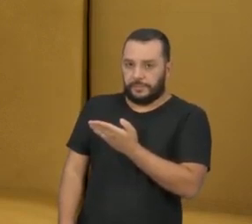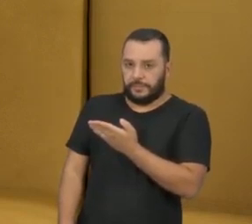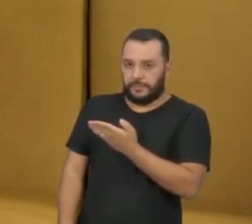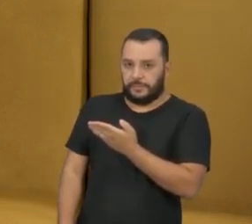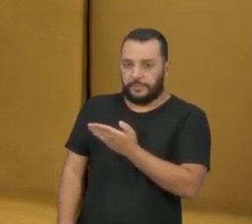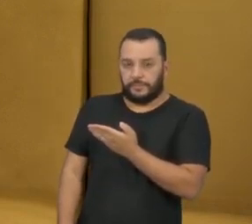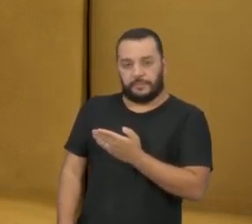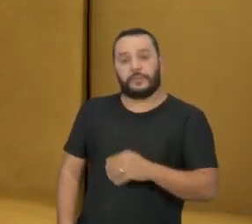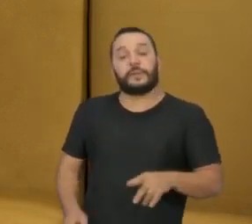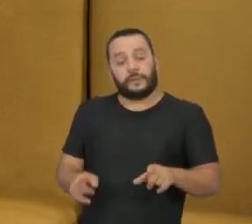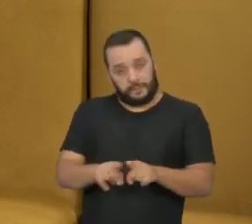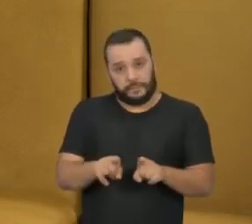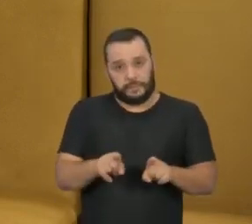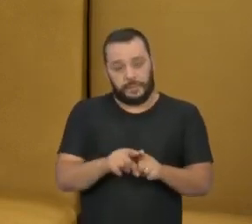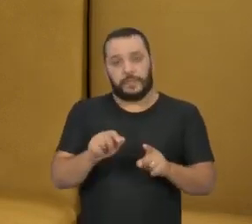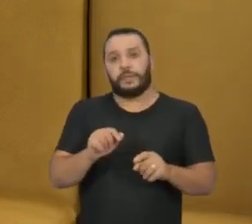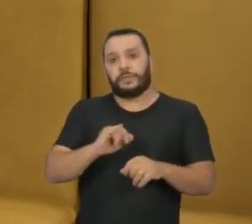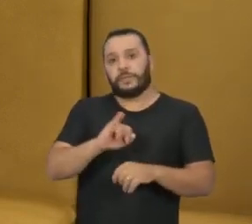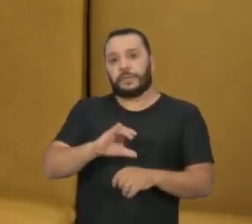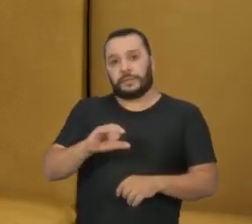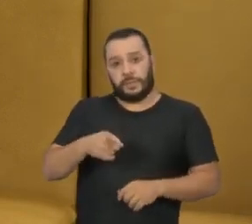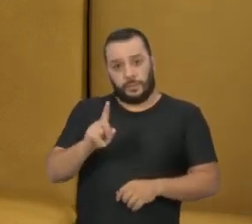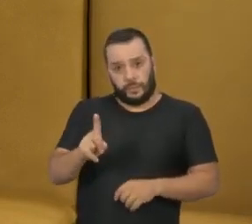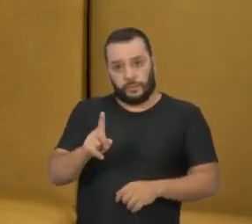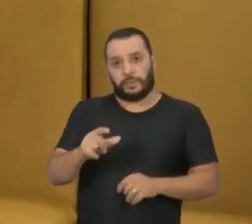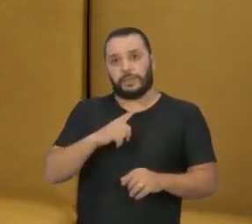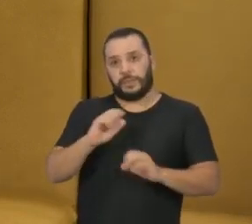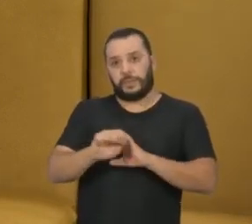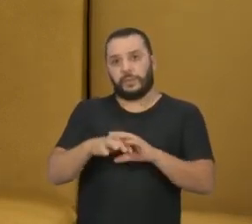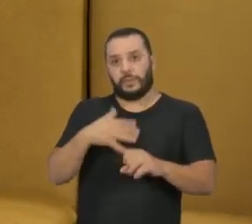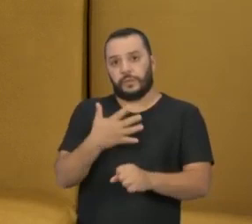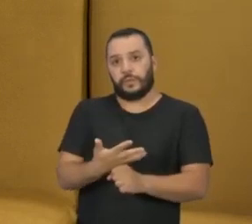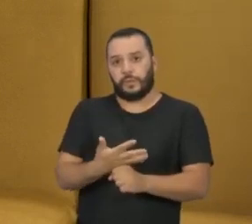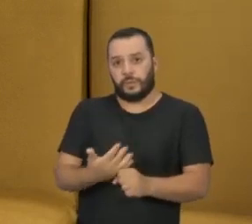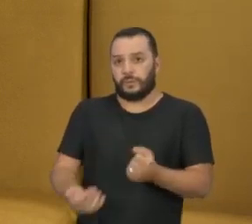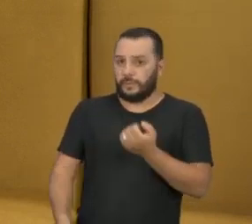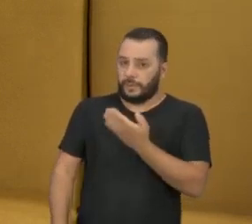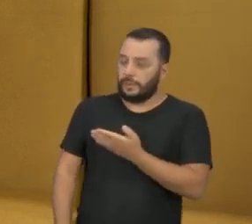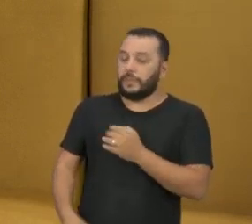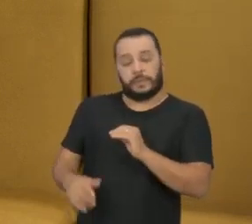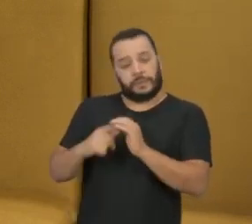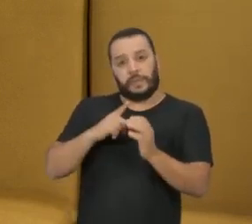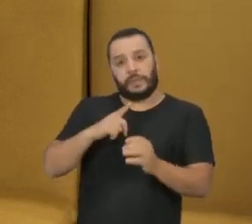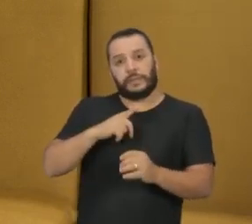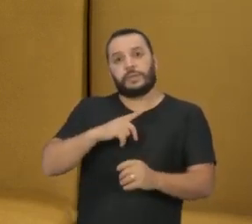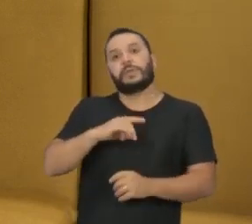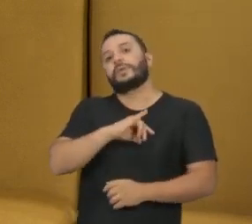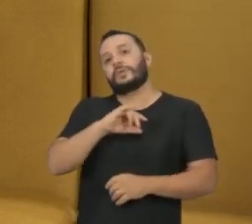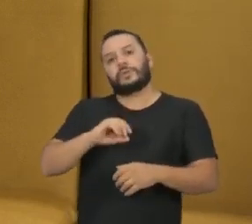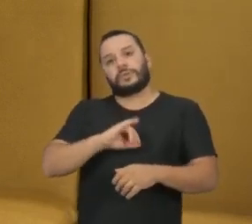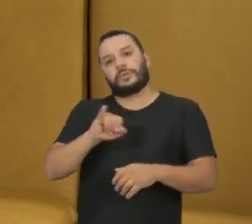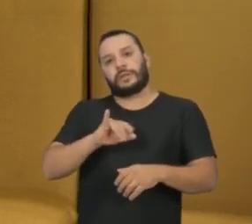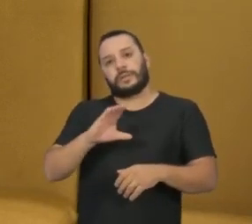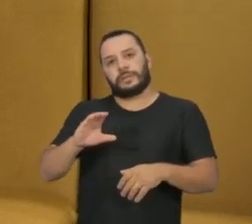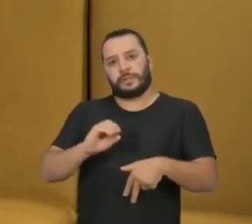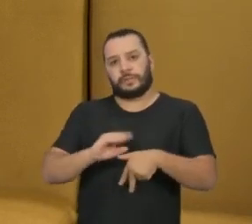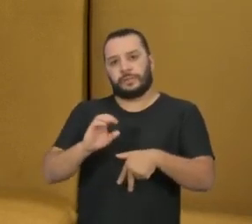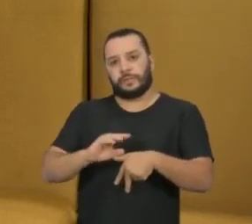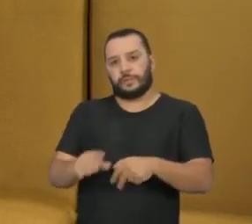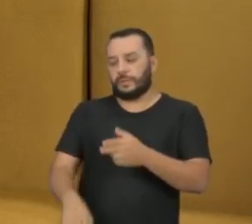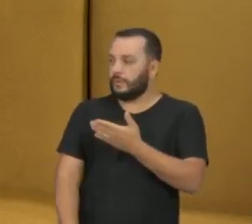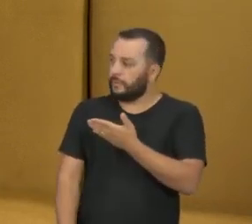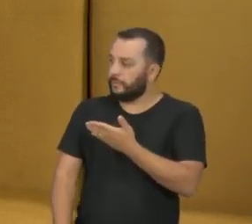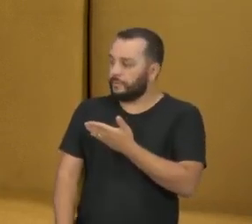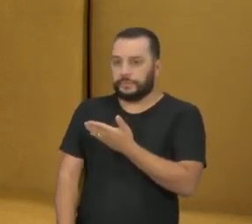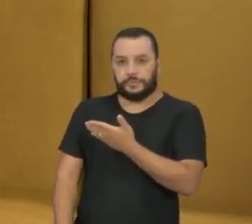@jornal_cultura. A gente também transmite o JC1 no canal do YouTube, o canal Jornalismo TV Cultura. Antes de ir embora, a gente